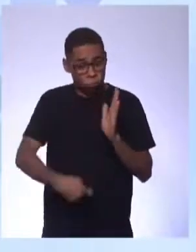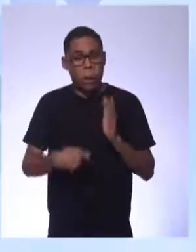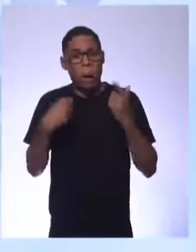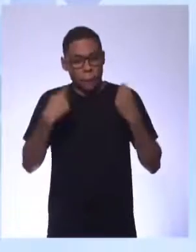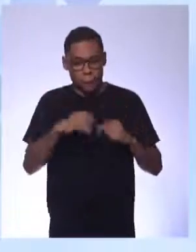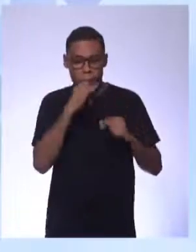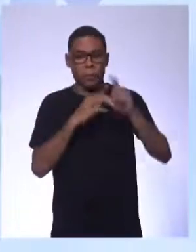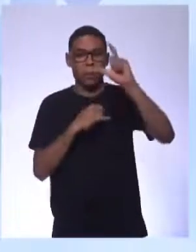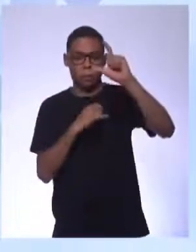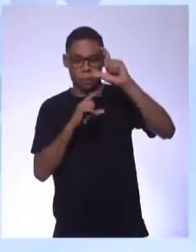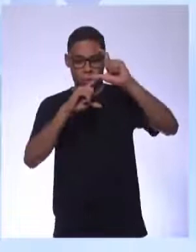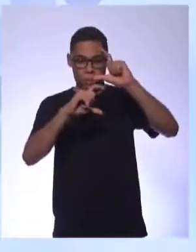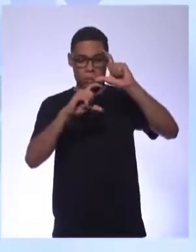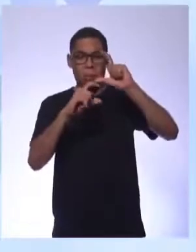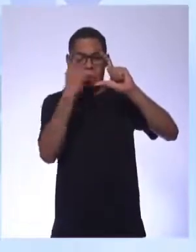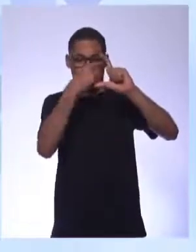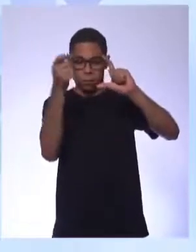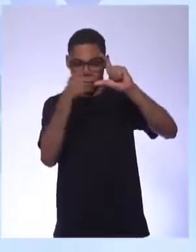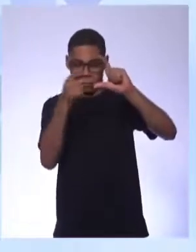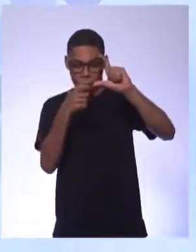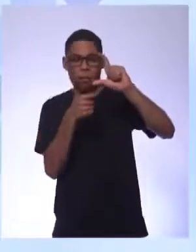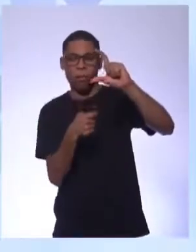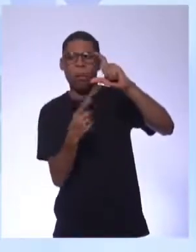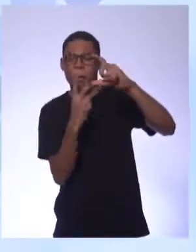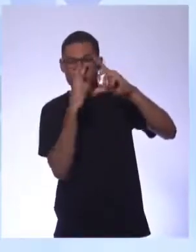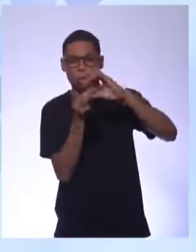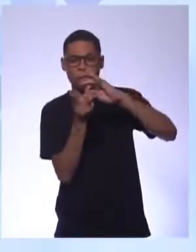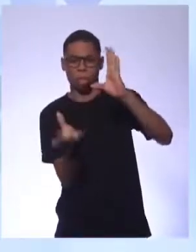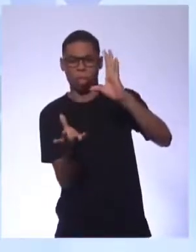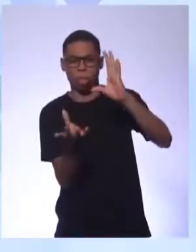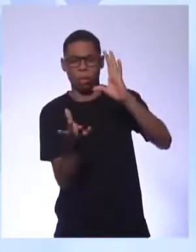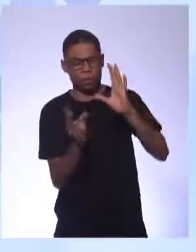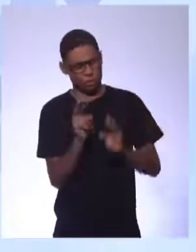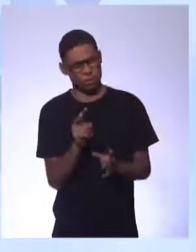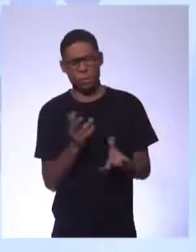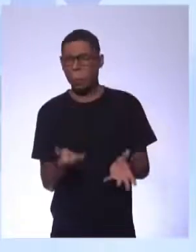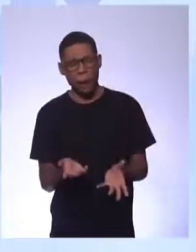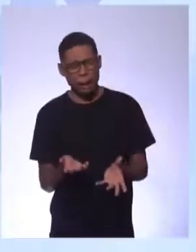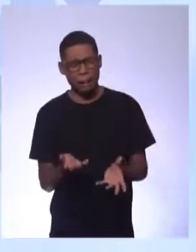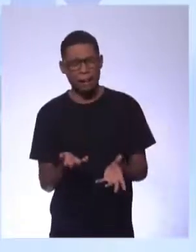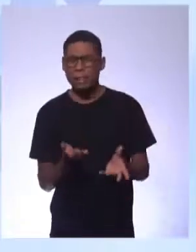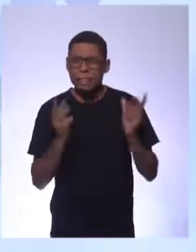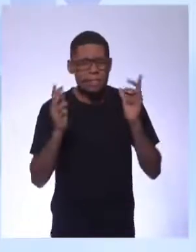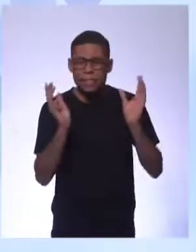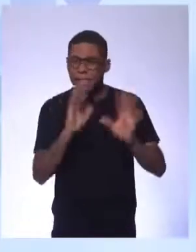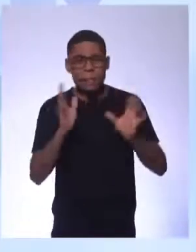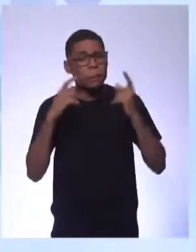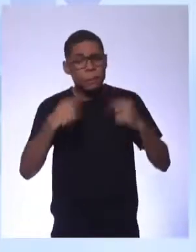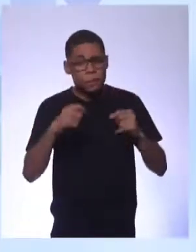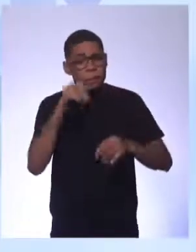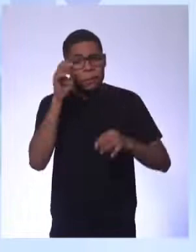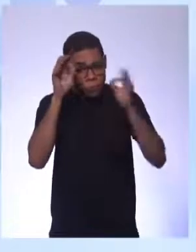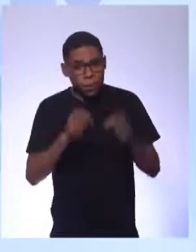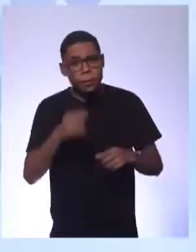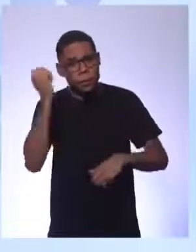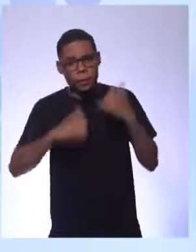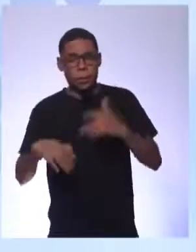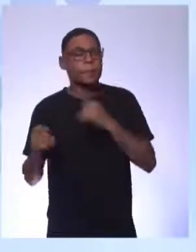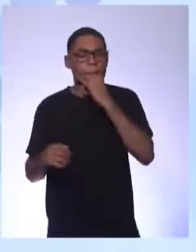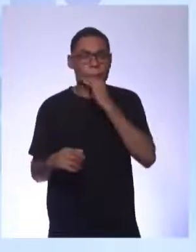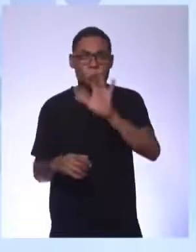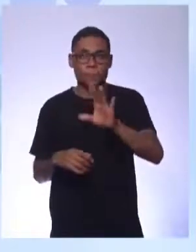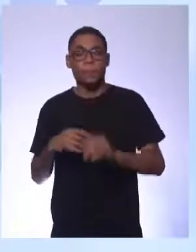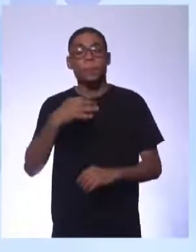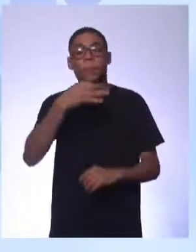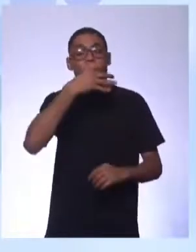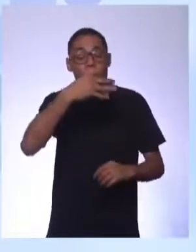ao outro, que leva ao outro. Ou seja, é muito fácil dar uma opinião. Olha, vou dizer algo que nem é tão polêmico assim.